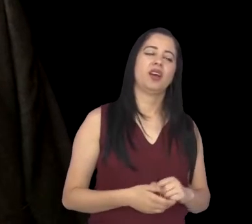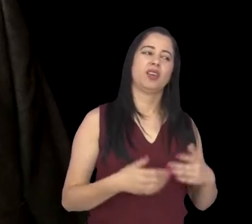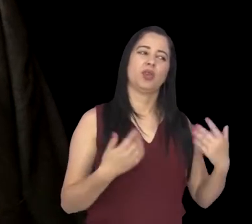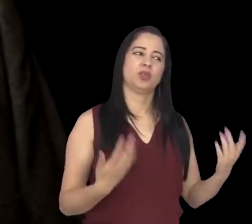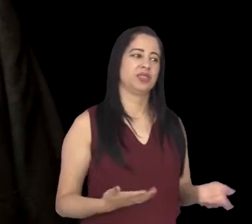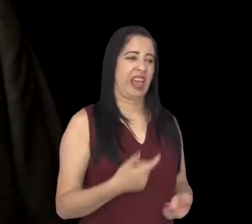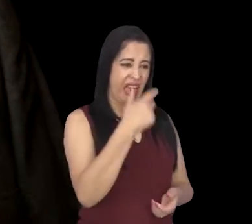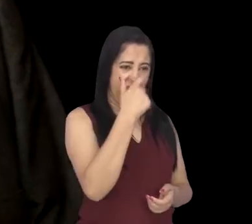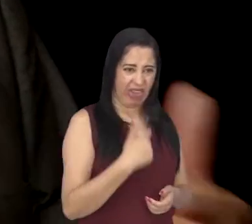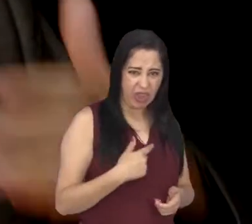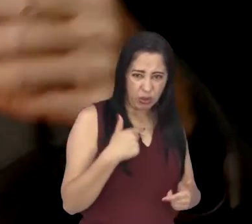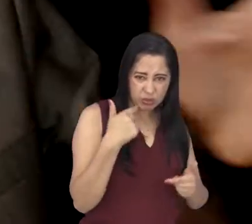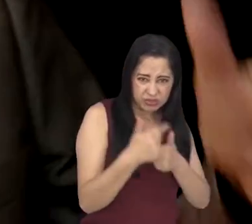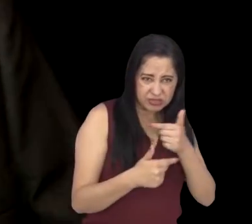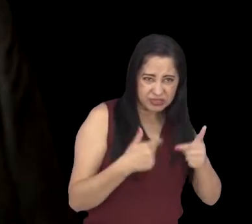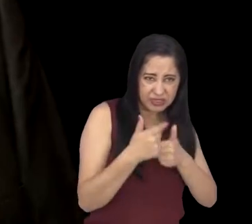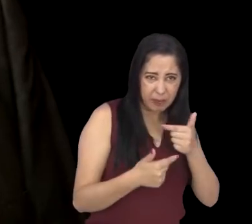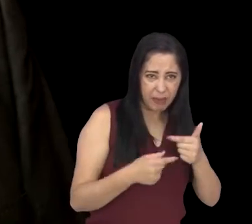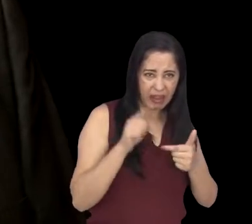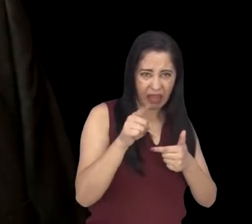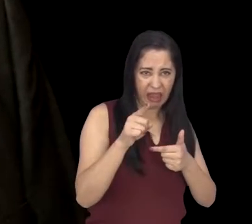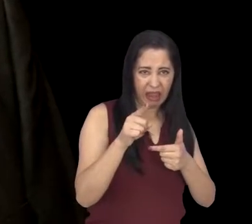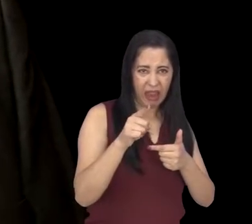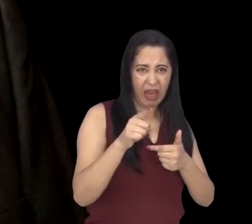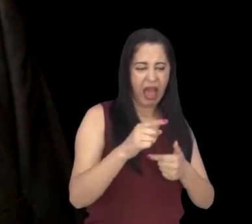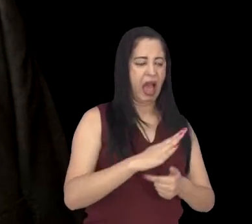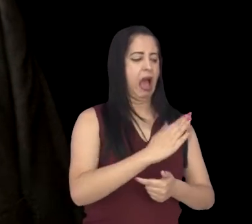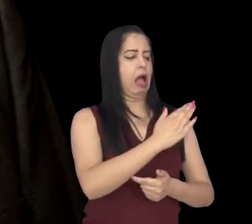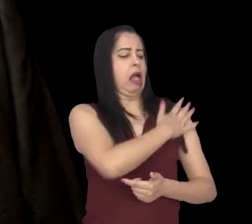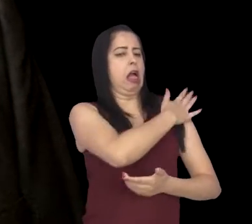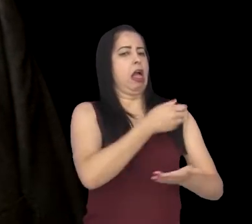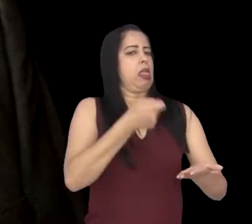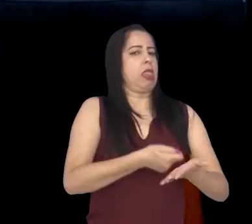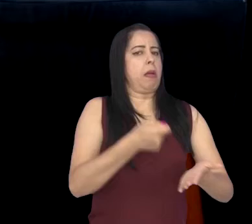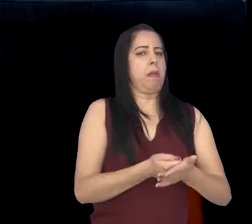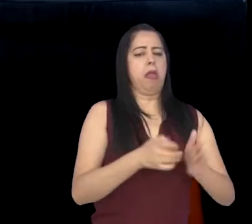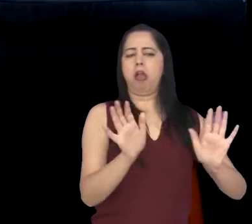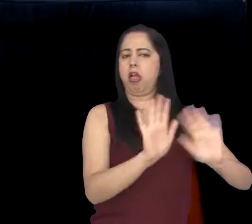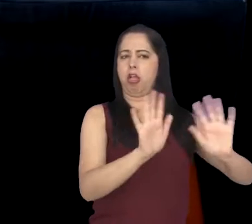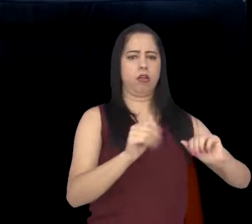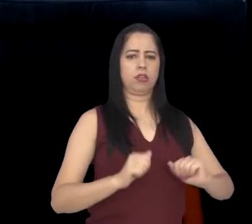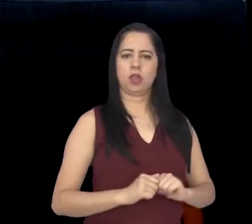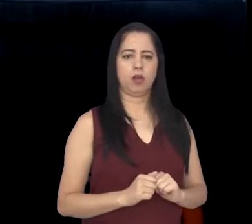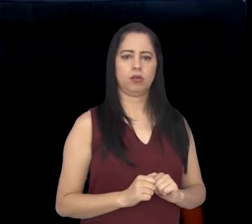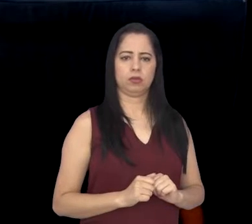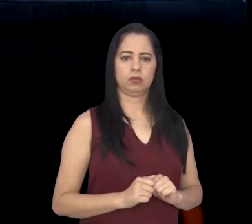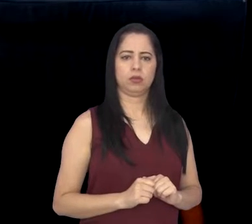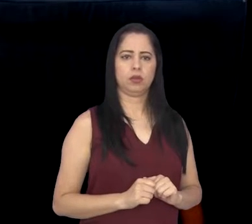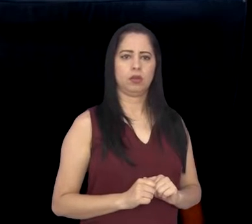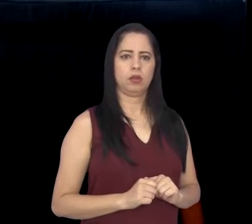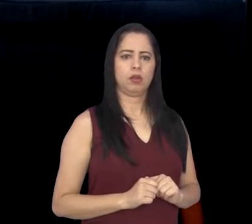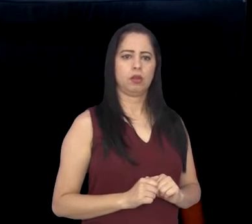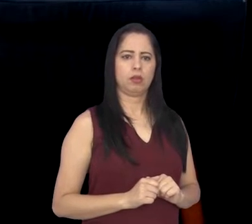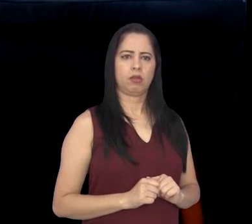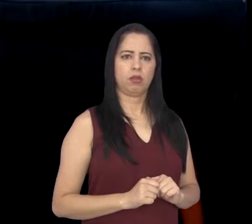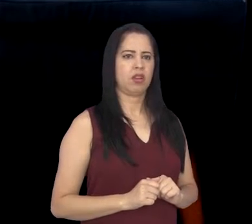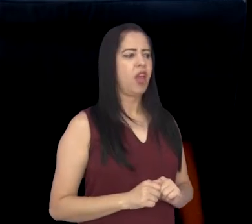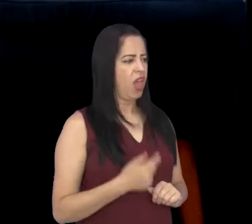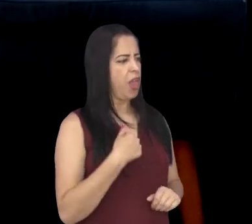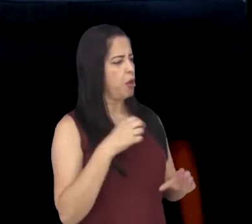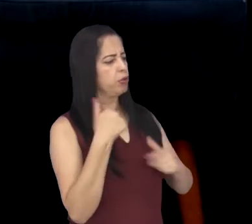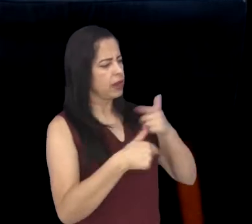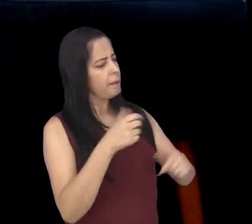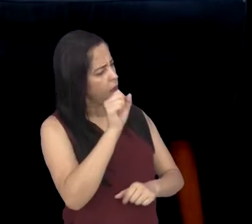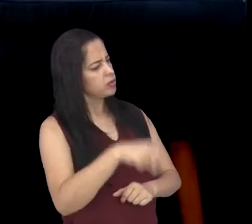Eu não vou trabalhar para a ditadura, para fascista do Roberto Marinho. Eu falei, eu trabalho já. Mas não é porque é Globo, estou